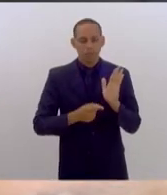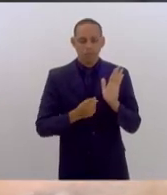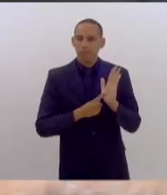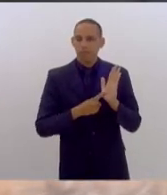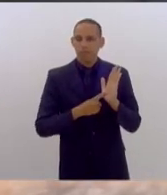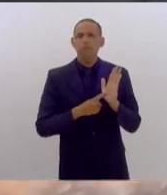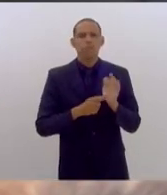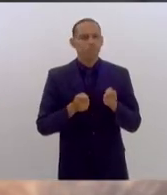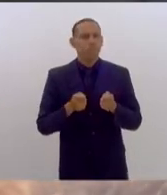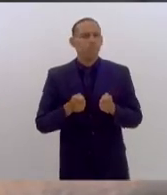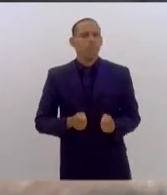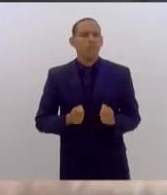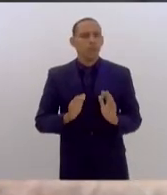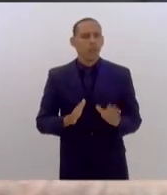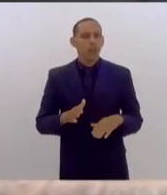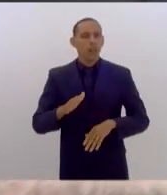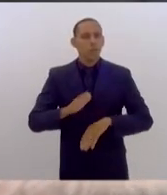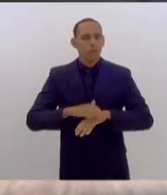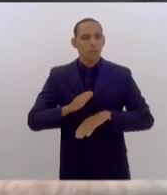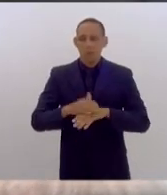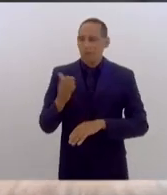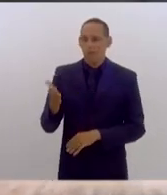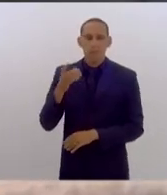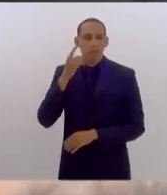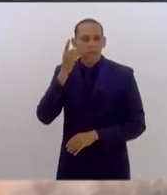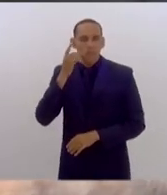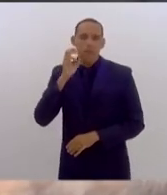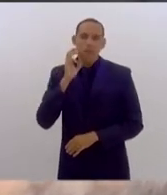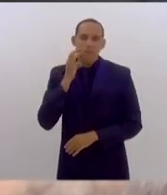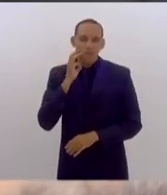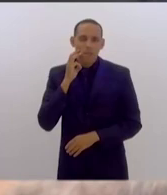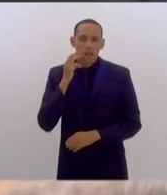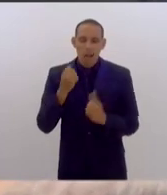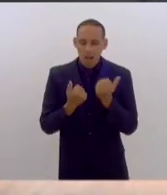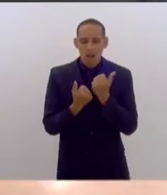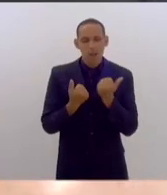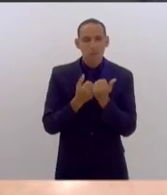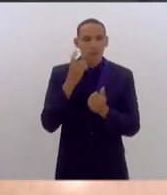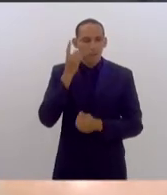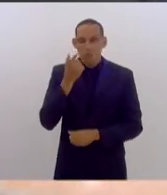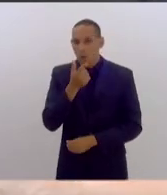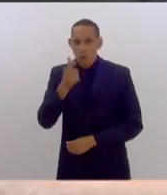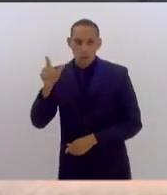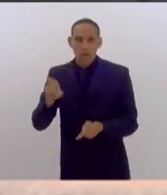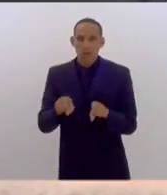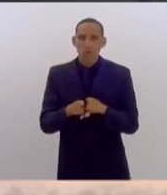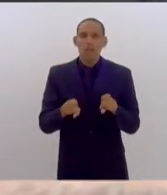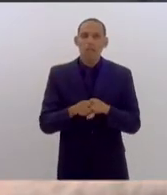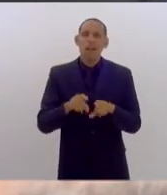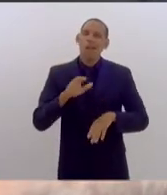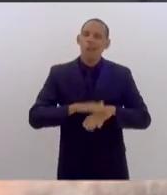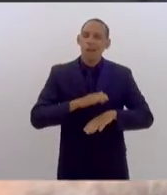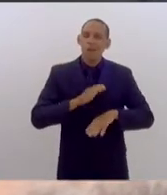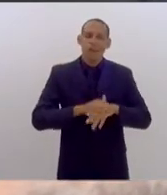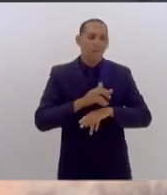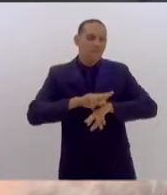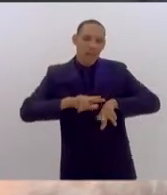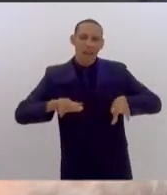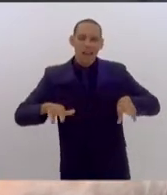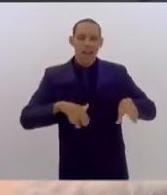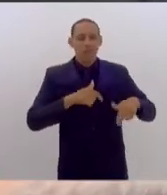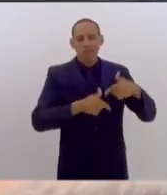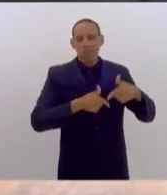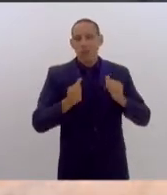relatório já consistente feito pelo Nobre deputado do valdeco colaboração de todos os e a várias mãos como nós dizemos